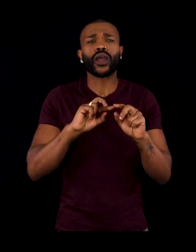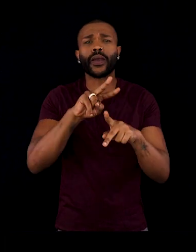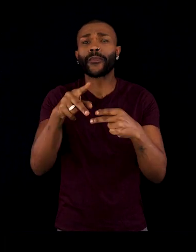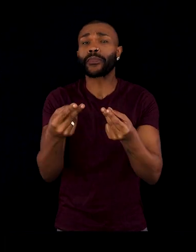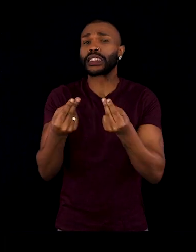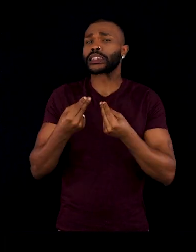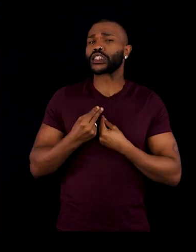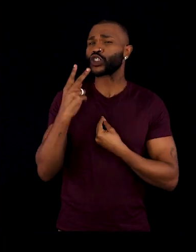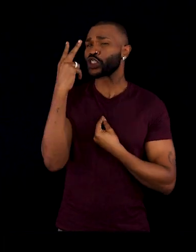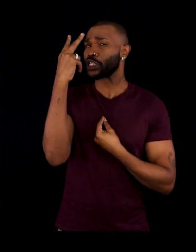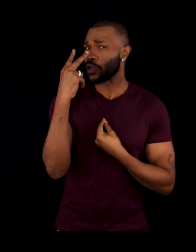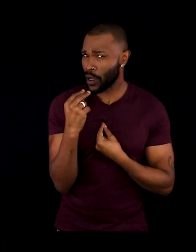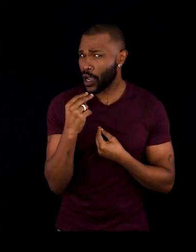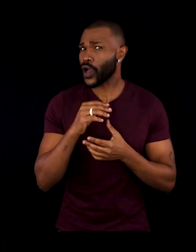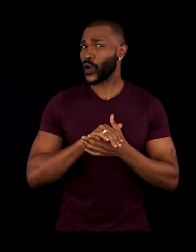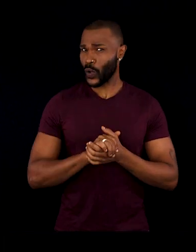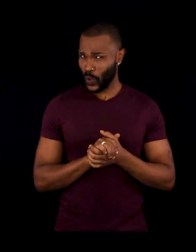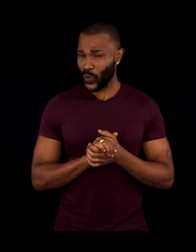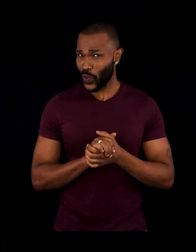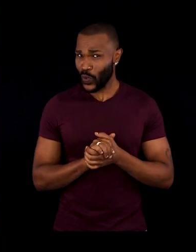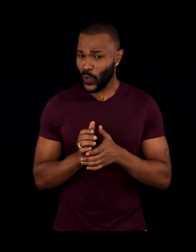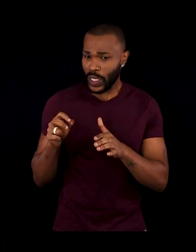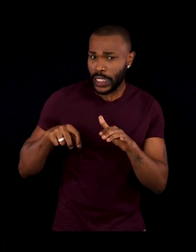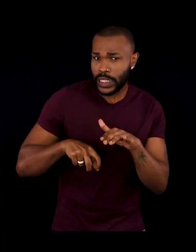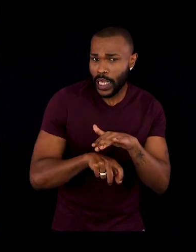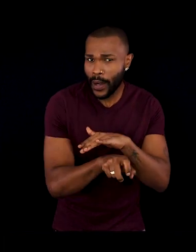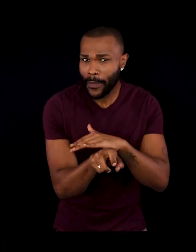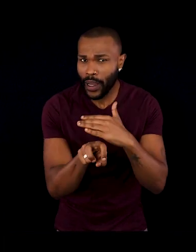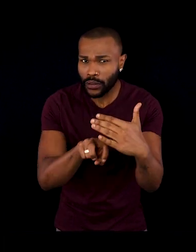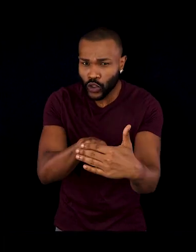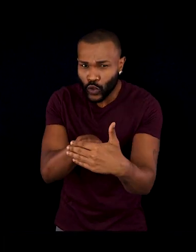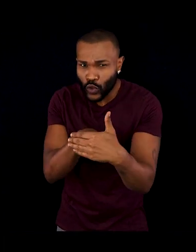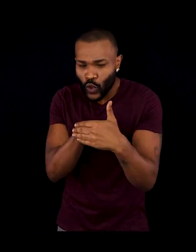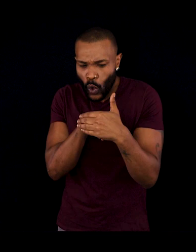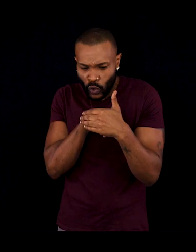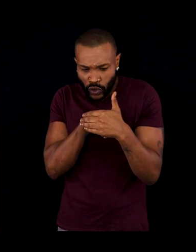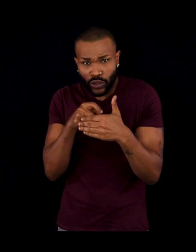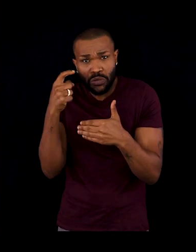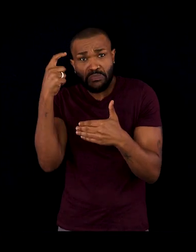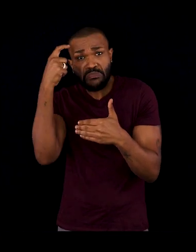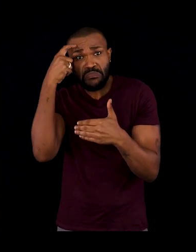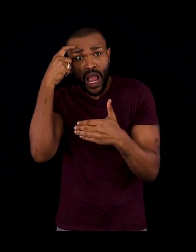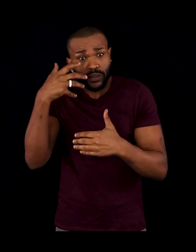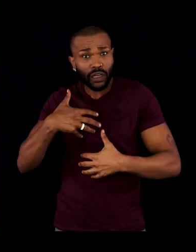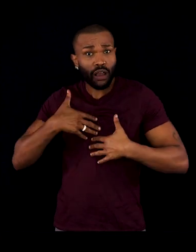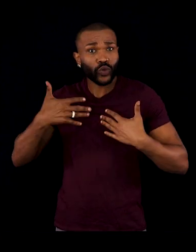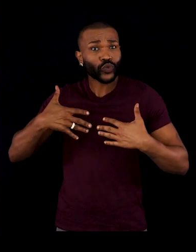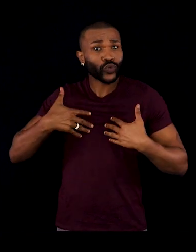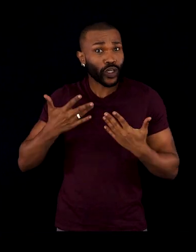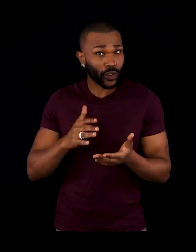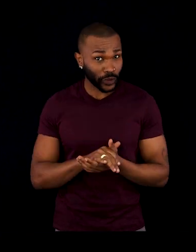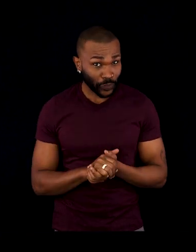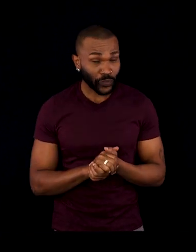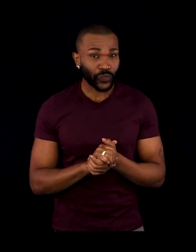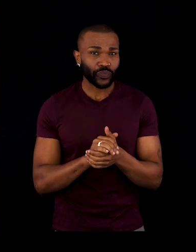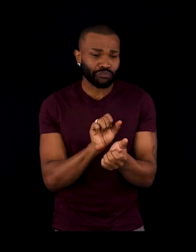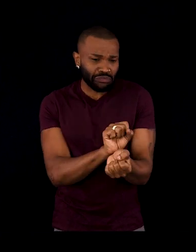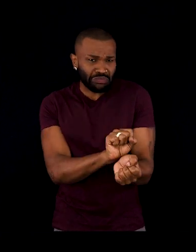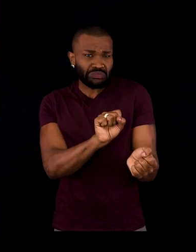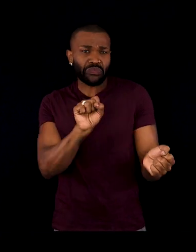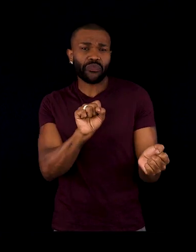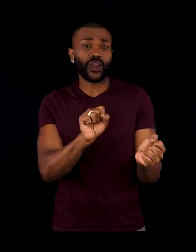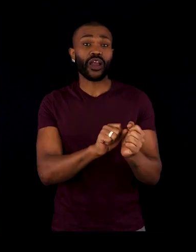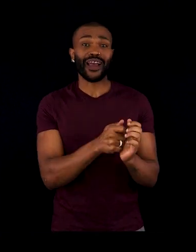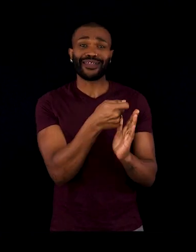de Troia. Havia serpentes futuras debaixo do manto de entusiasmo. Foi uma abolição dada